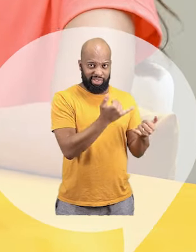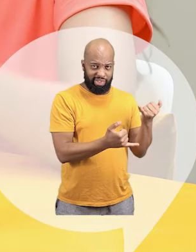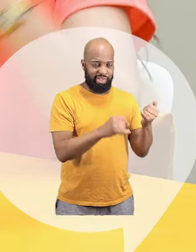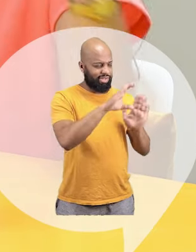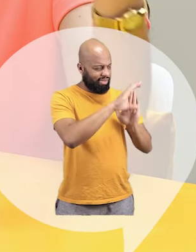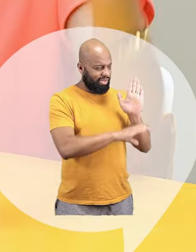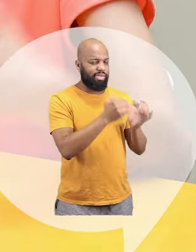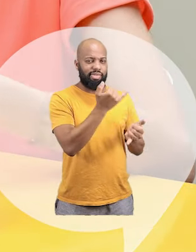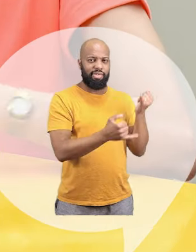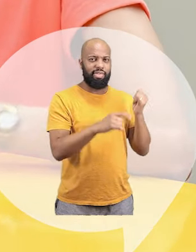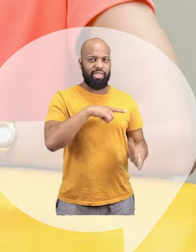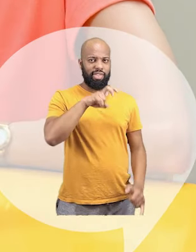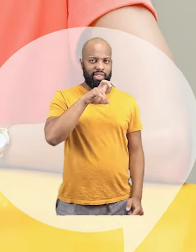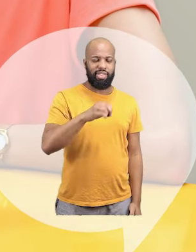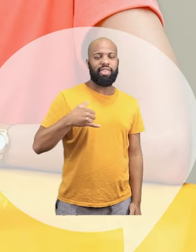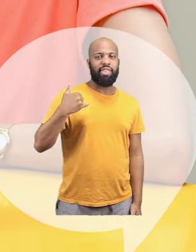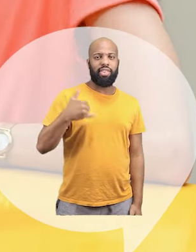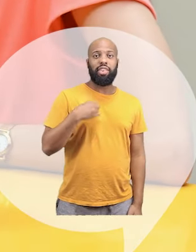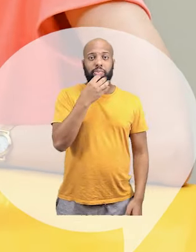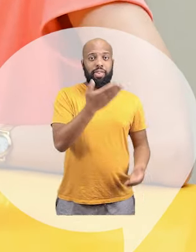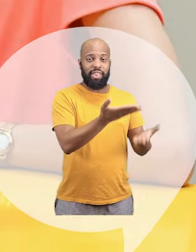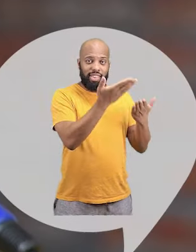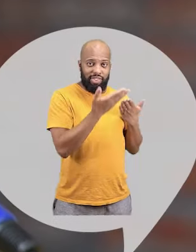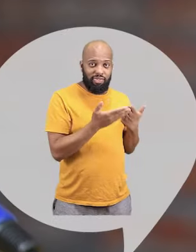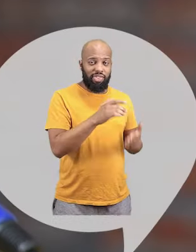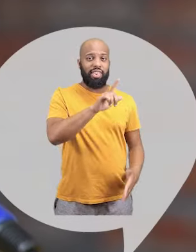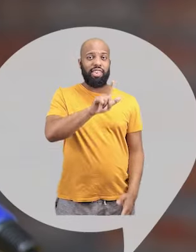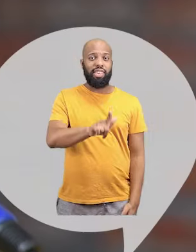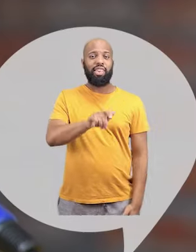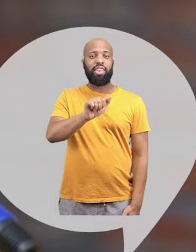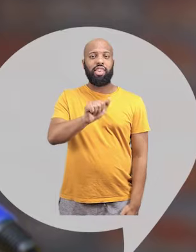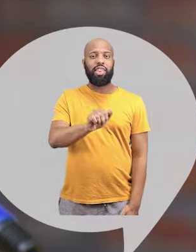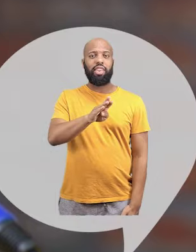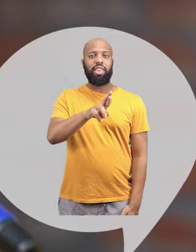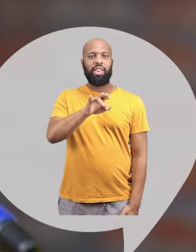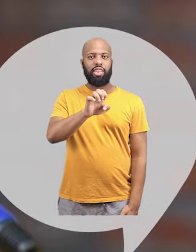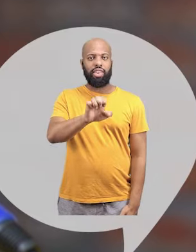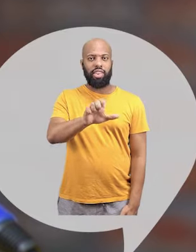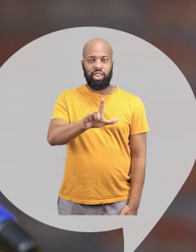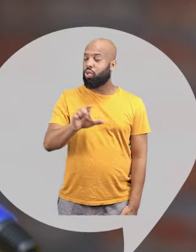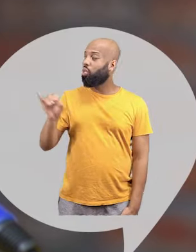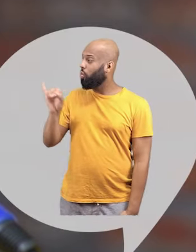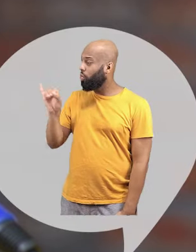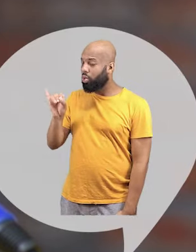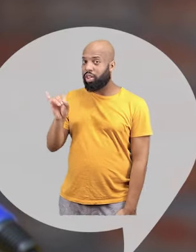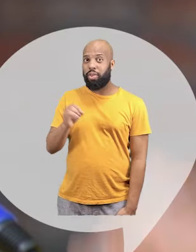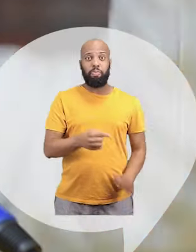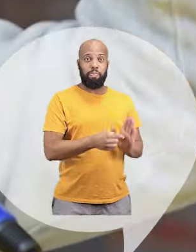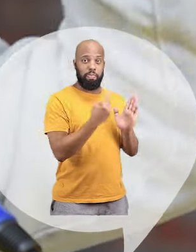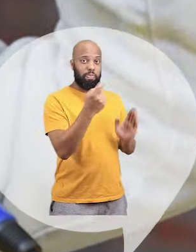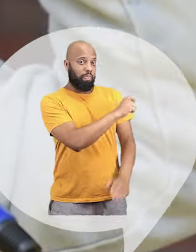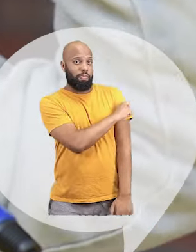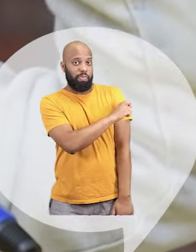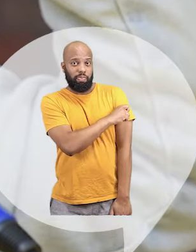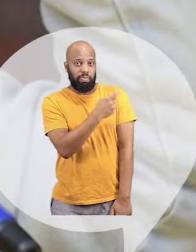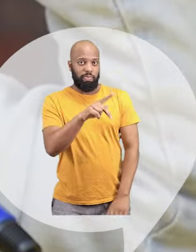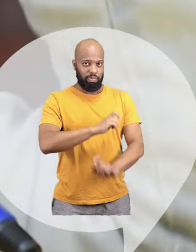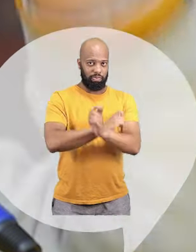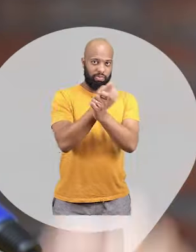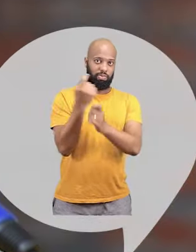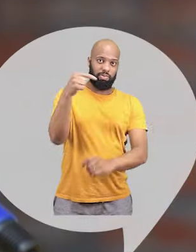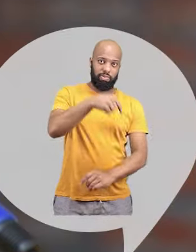pelo currículo parece que tem seja bem-vindo Gabriel zodan o primeiro estudante da PUC a vir aqui como